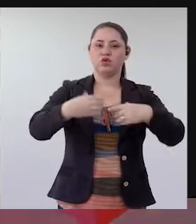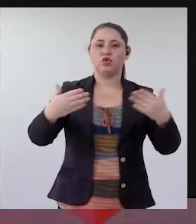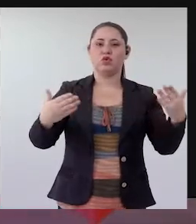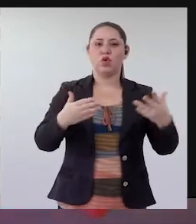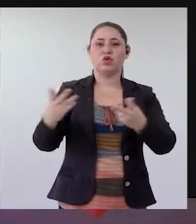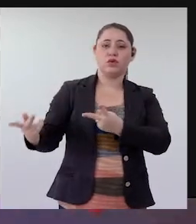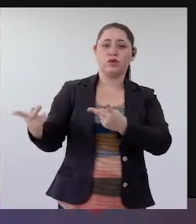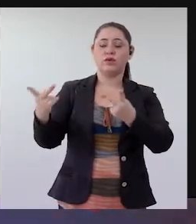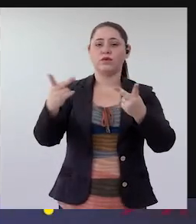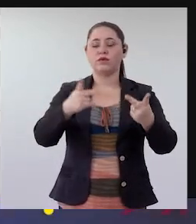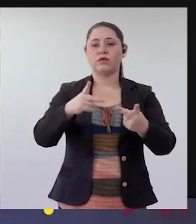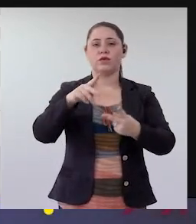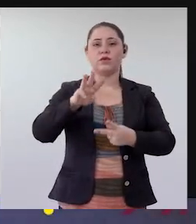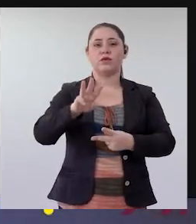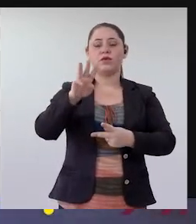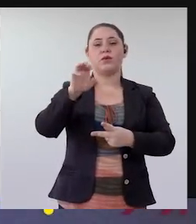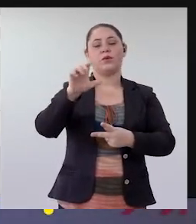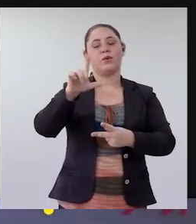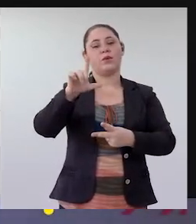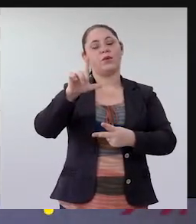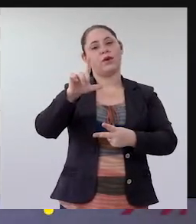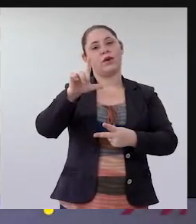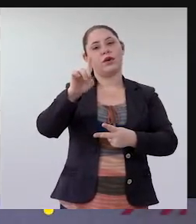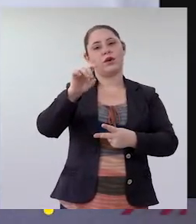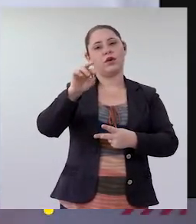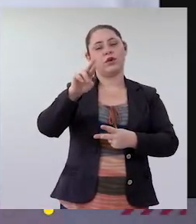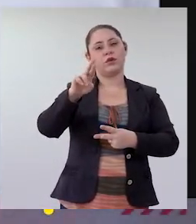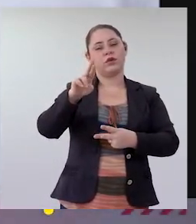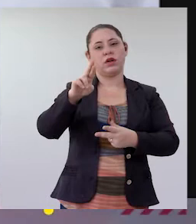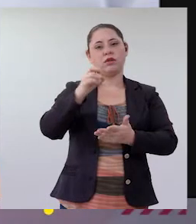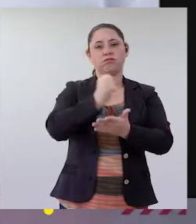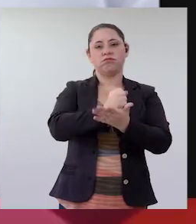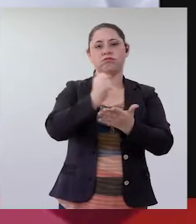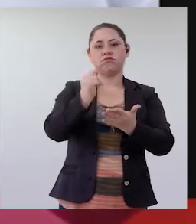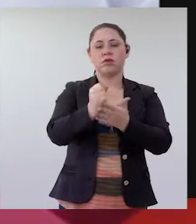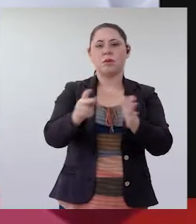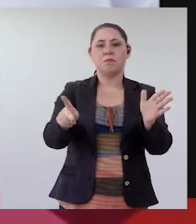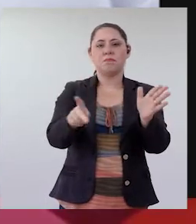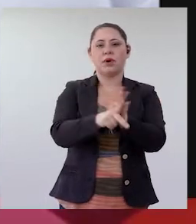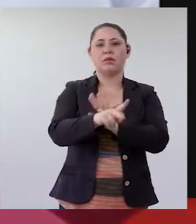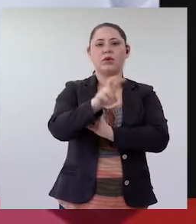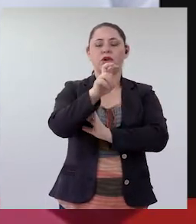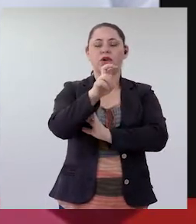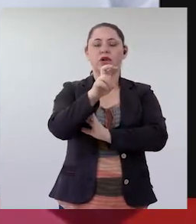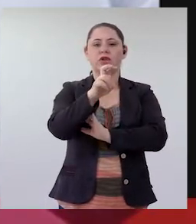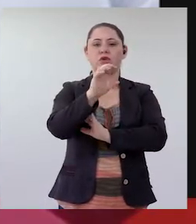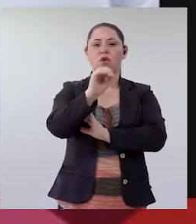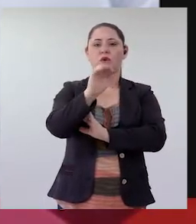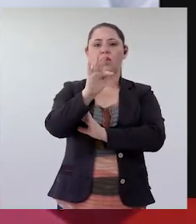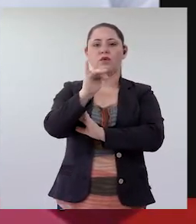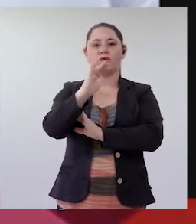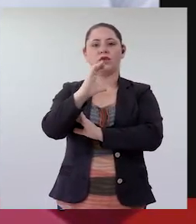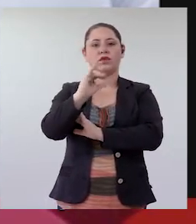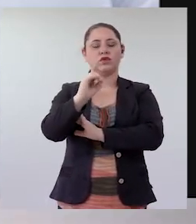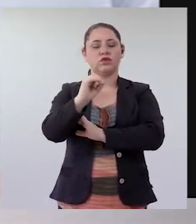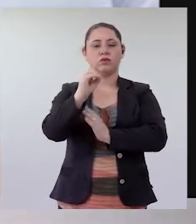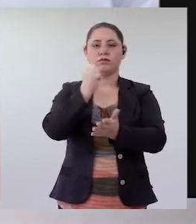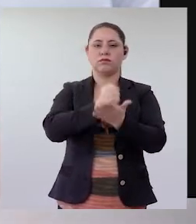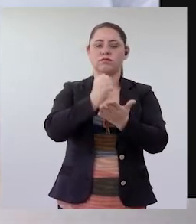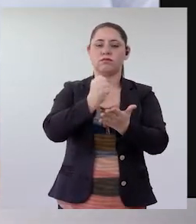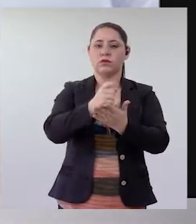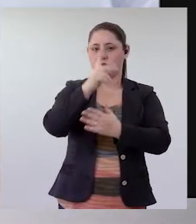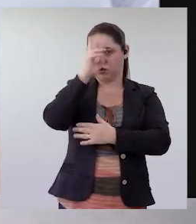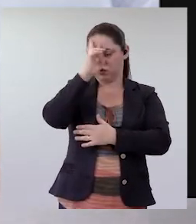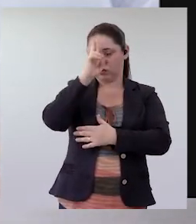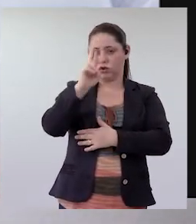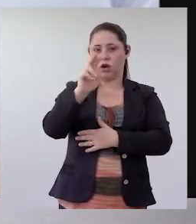nosso convidado, o Helder Dutra. Ele é tabelião do 5º Ofício de Notas de Campo Grande, também